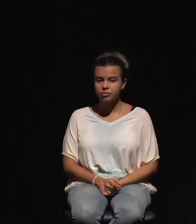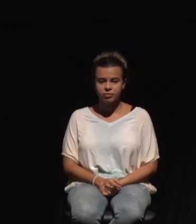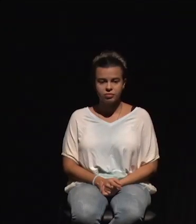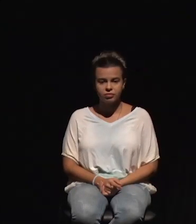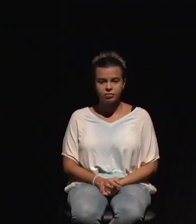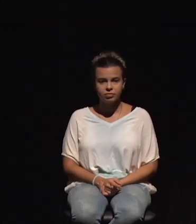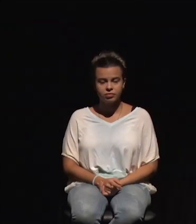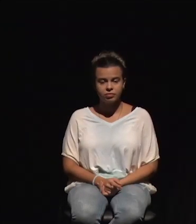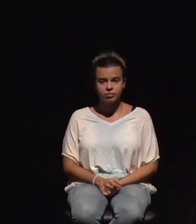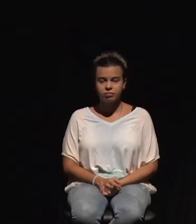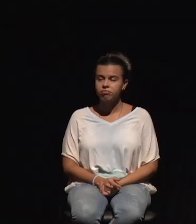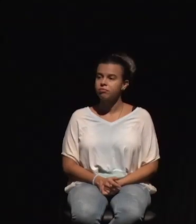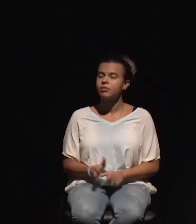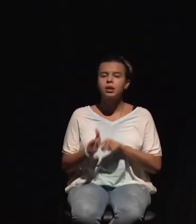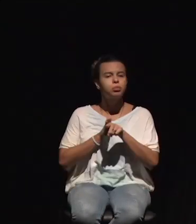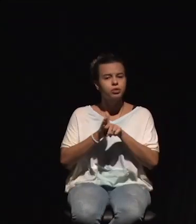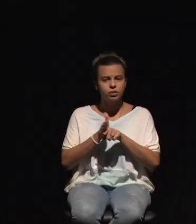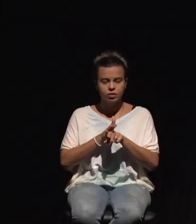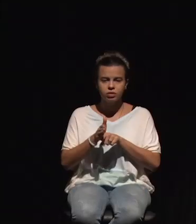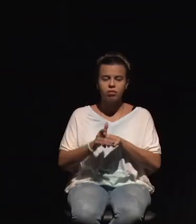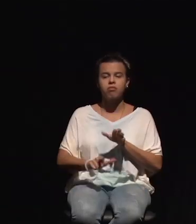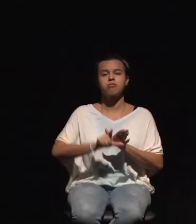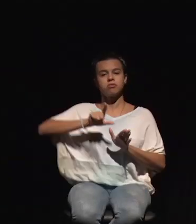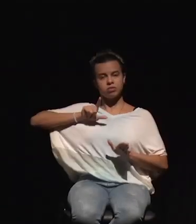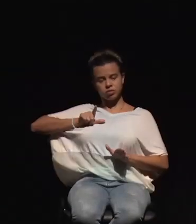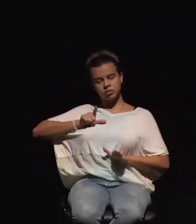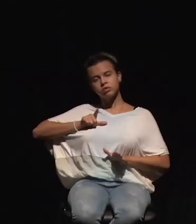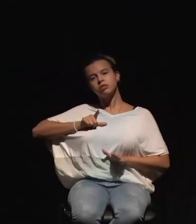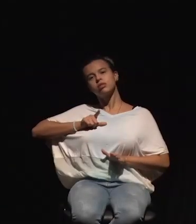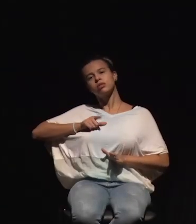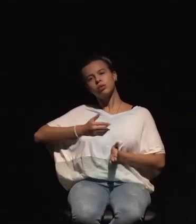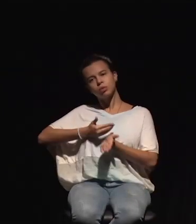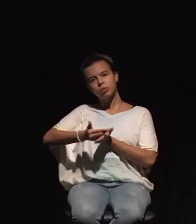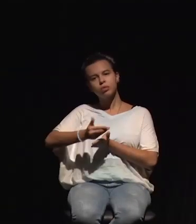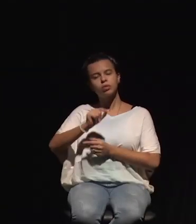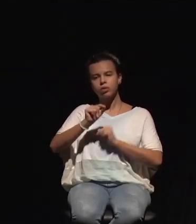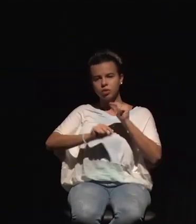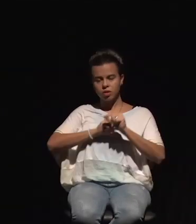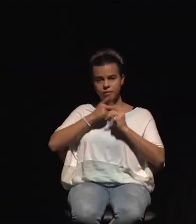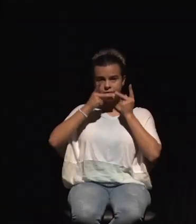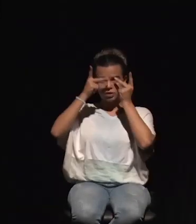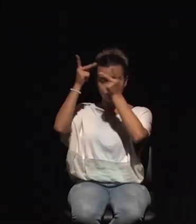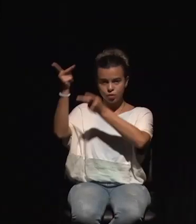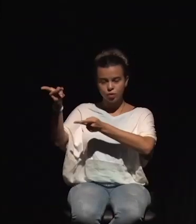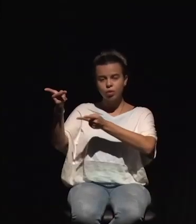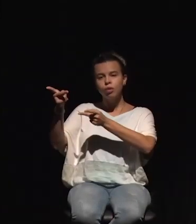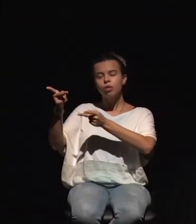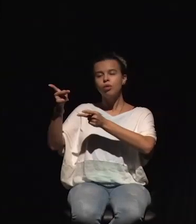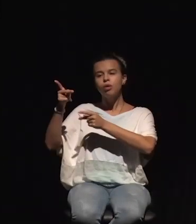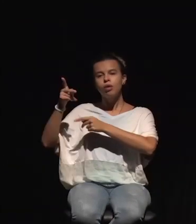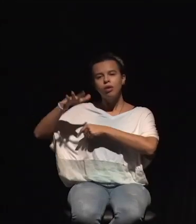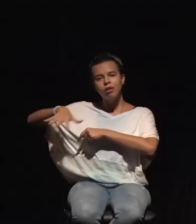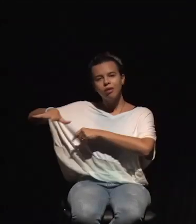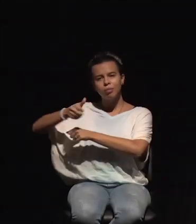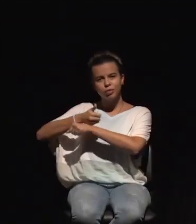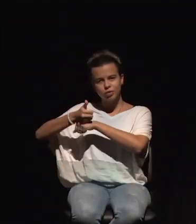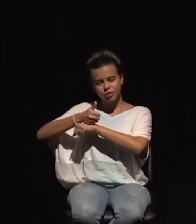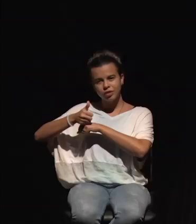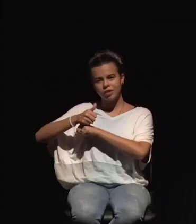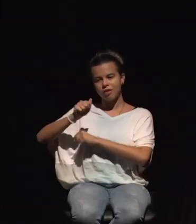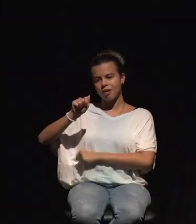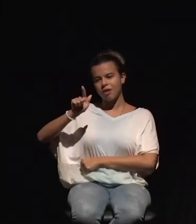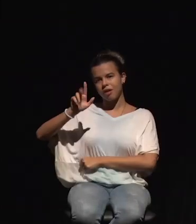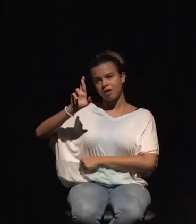então a gente essa pesquisa foi precedida é puro uma visita agroflorestais né muitos ligados ao movimento